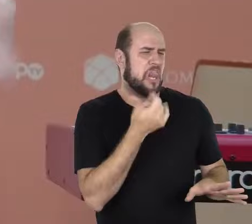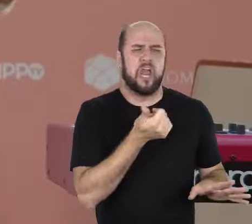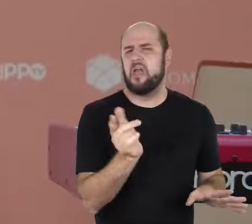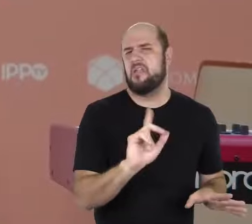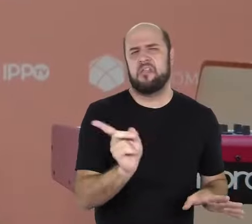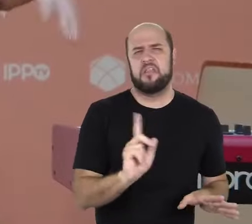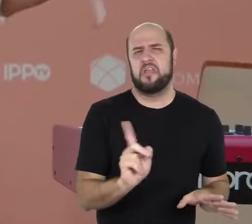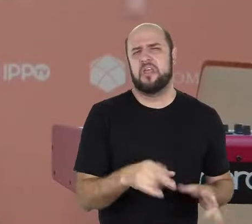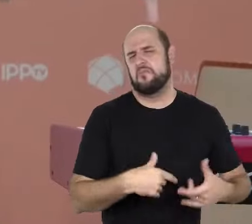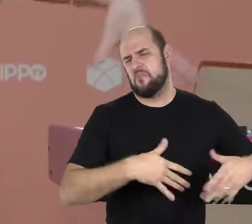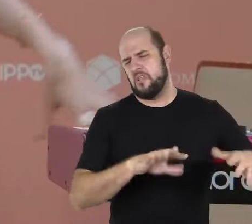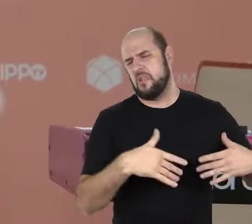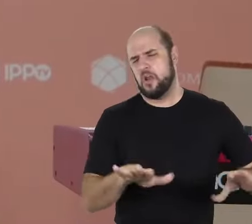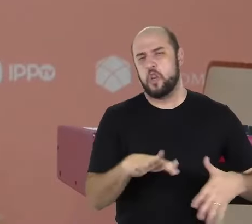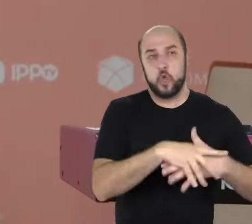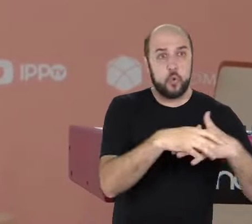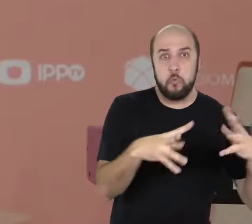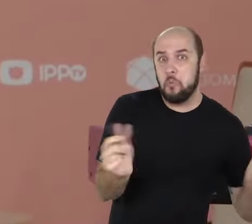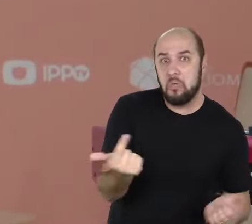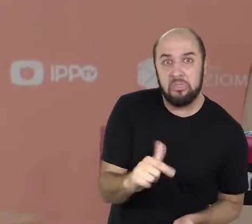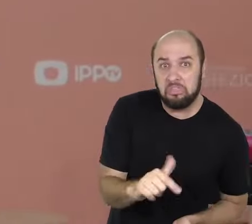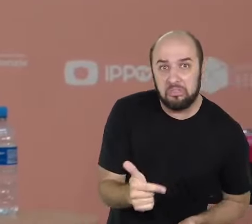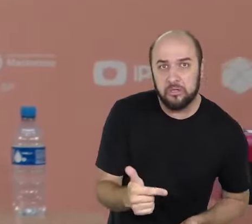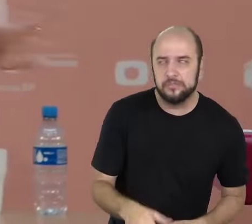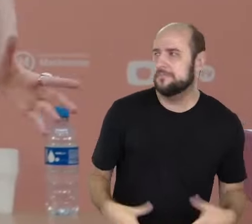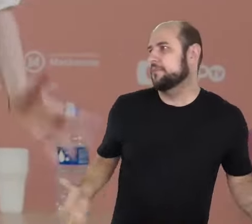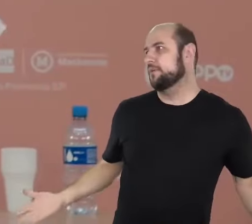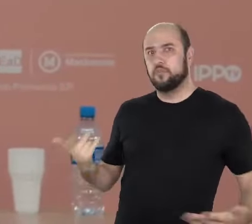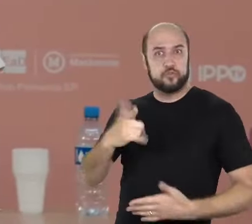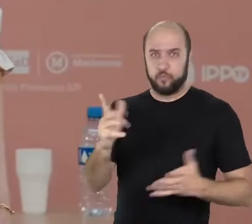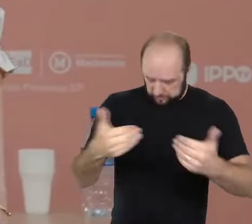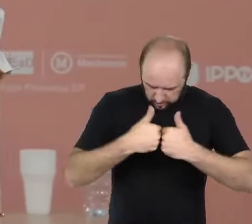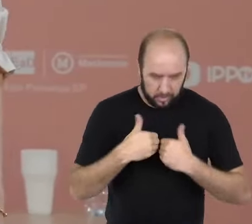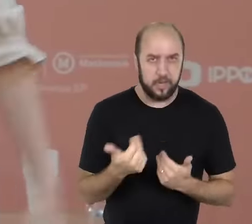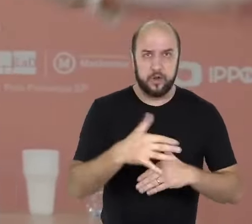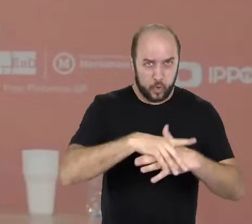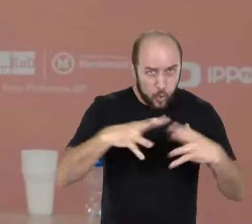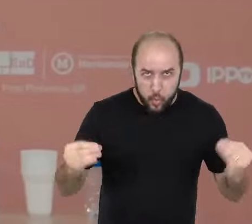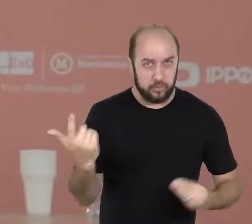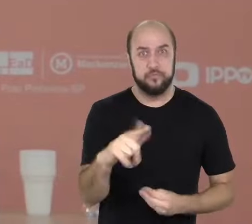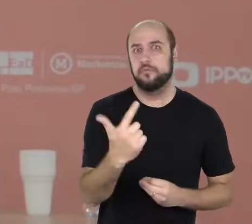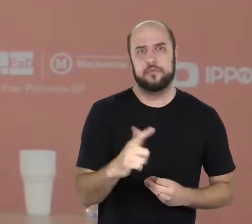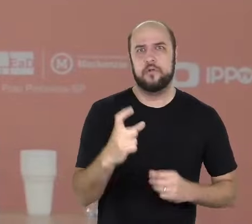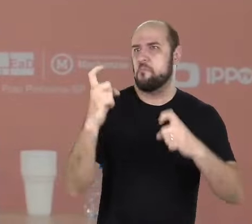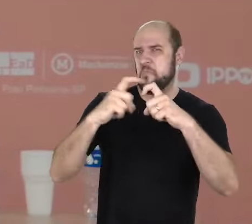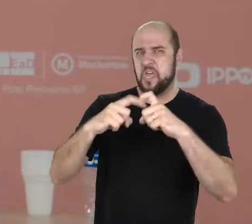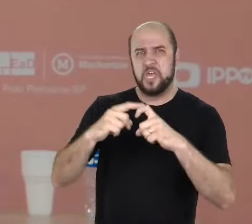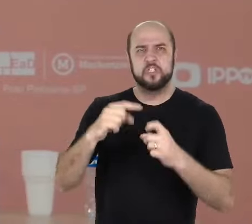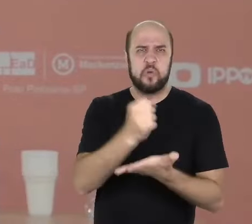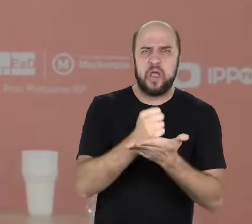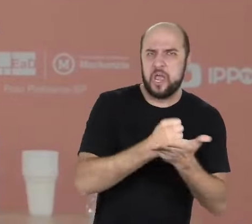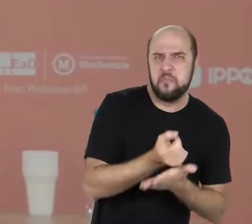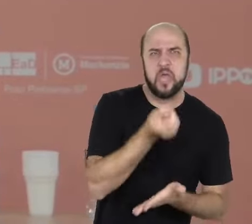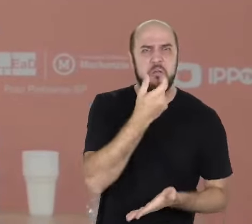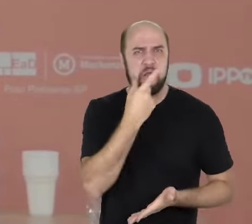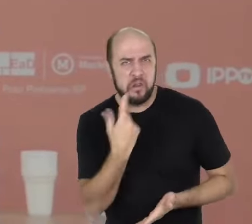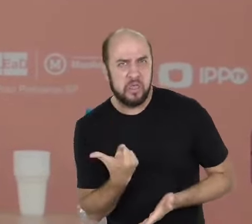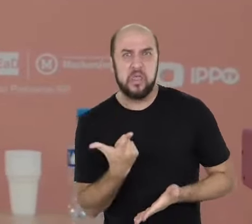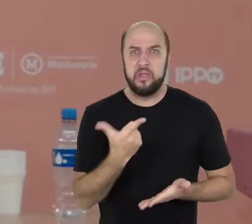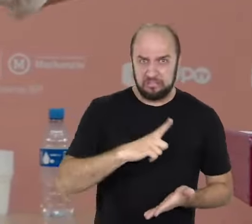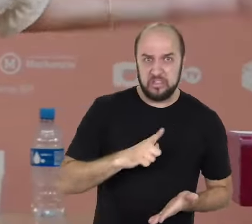mesmo? Não tem cura mesmo? Autismo não tem cura, gente? Não tem. Na medicina tem algum remédio, algum tratamento,